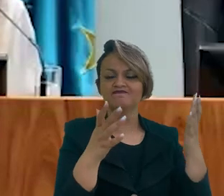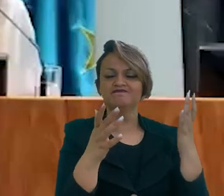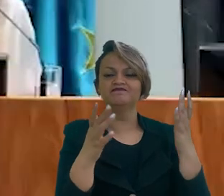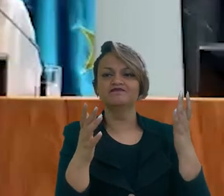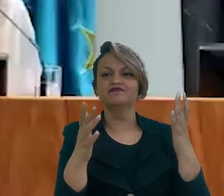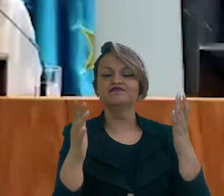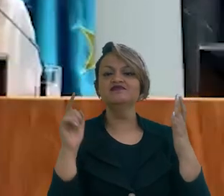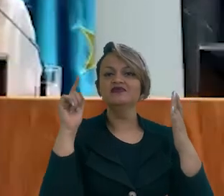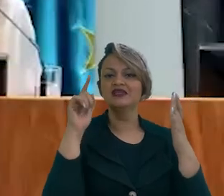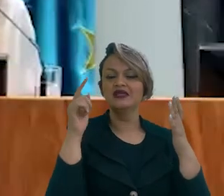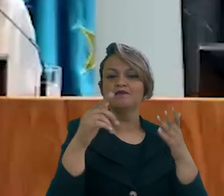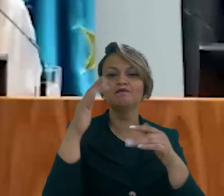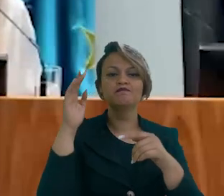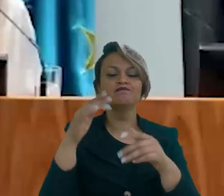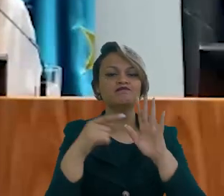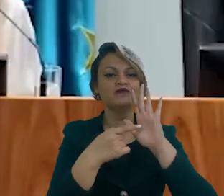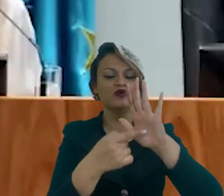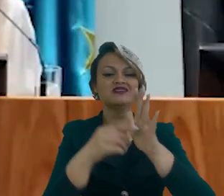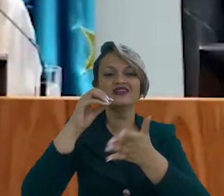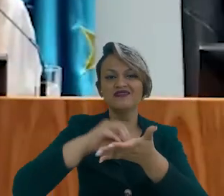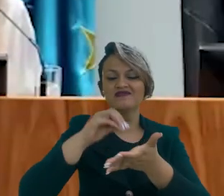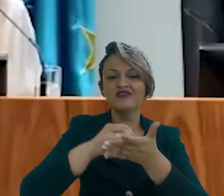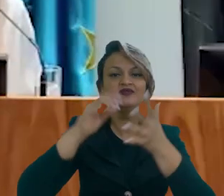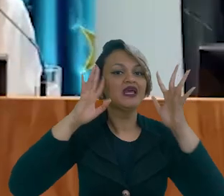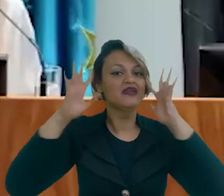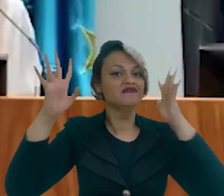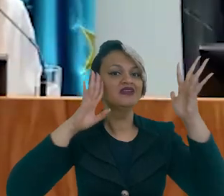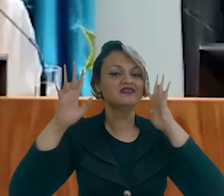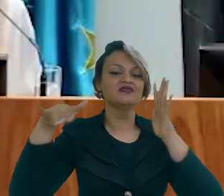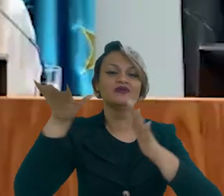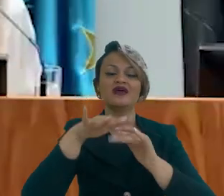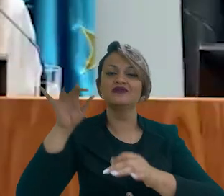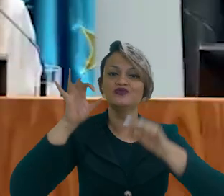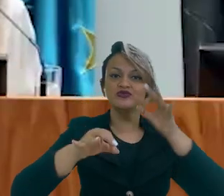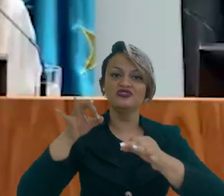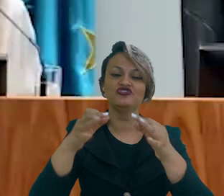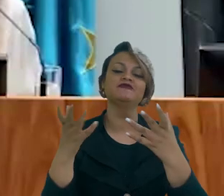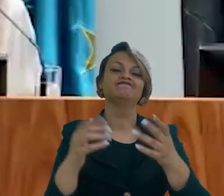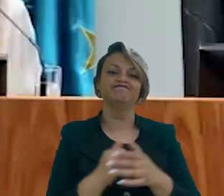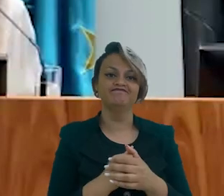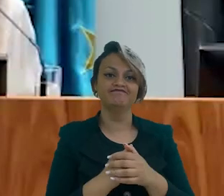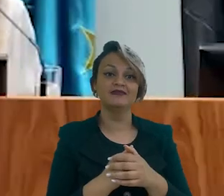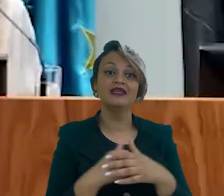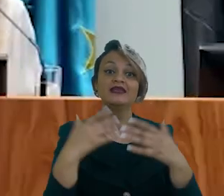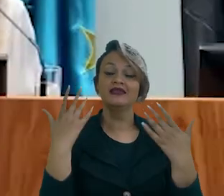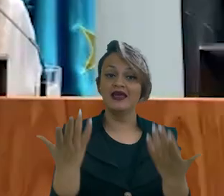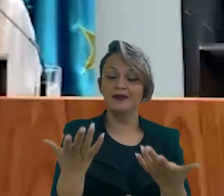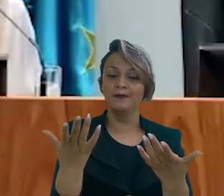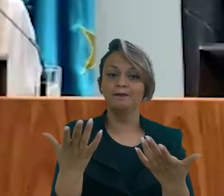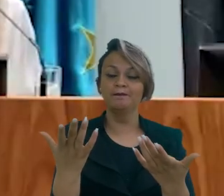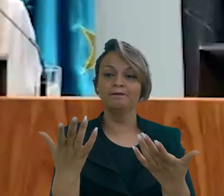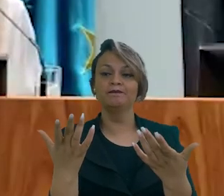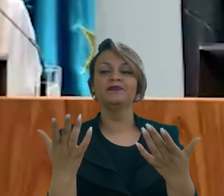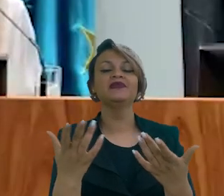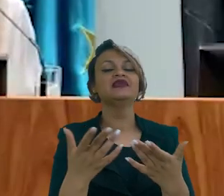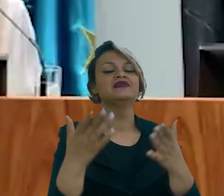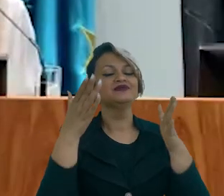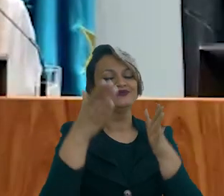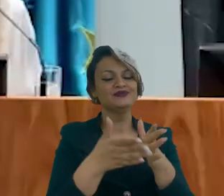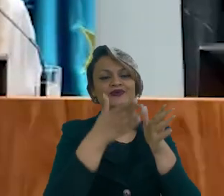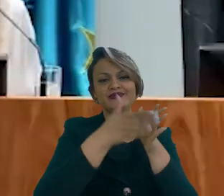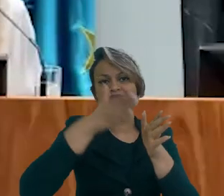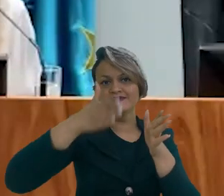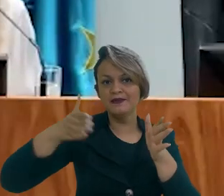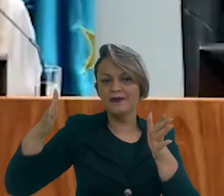maior de todas é ausência de reflexão que nós temos contra o nosso sistema jurídico e isso de uma